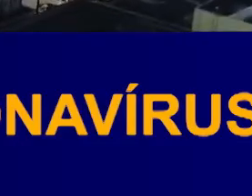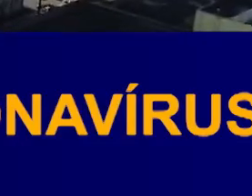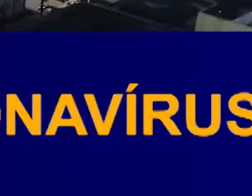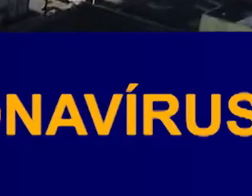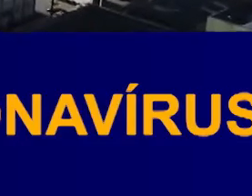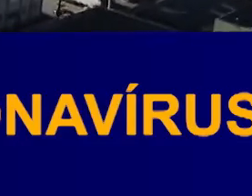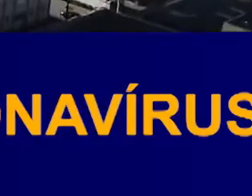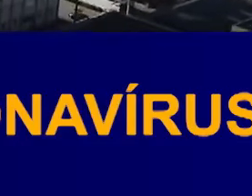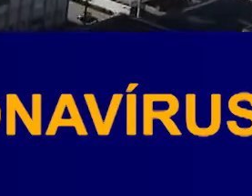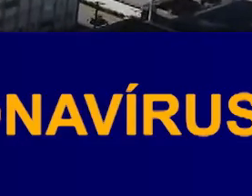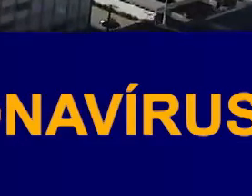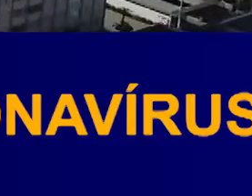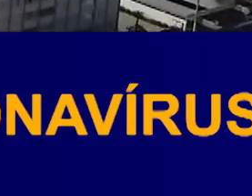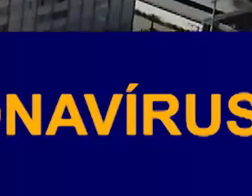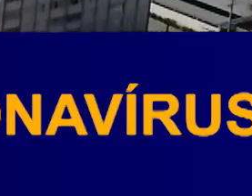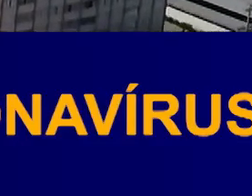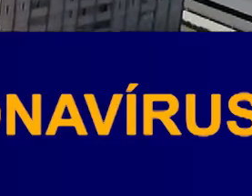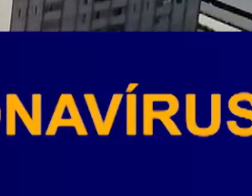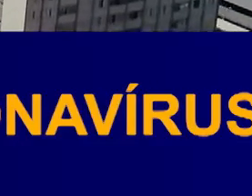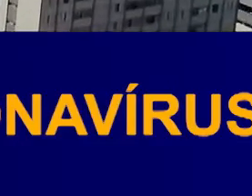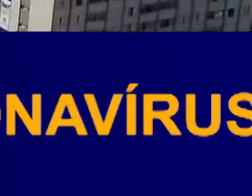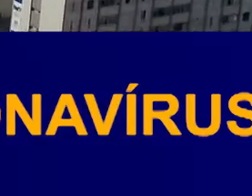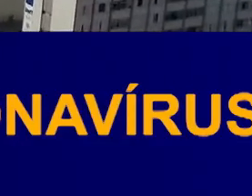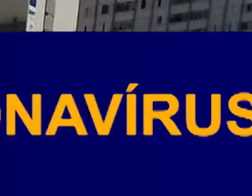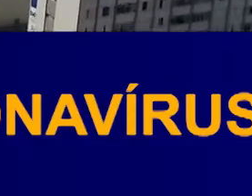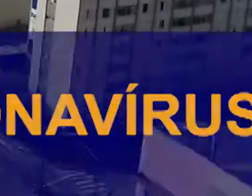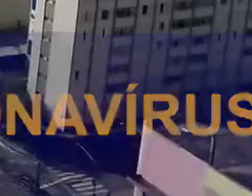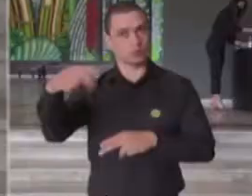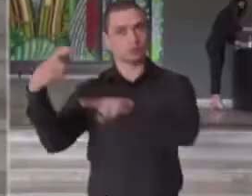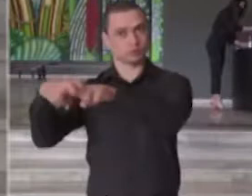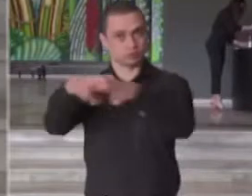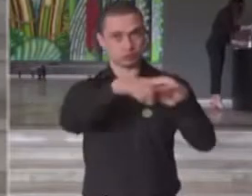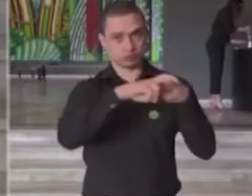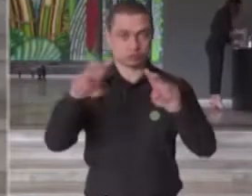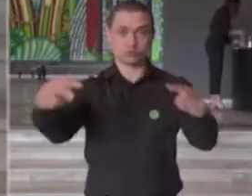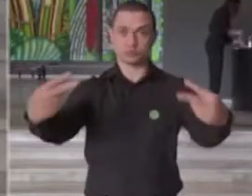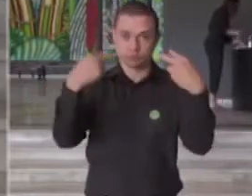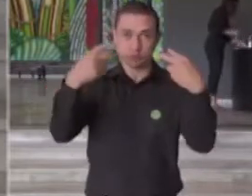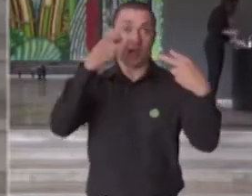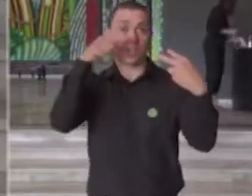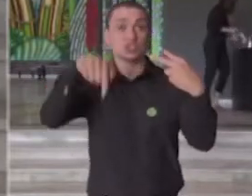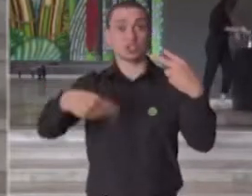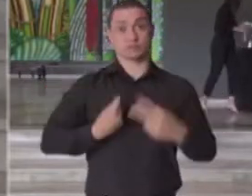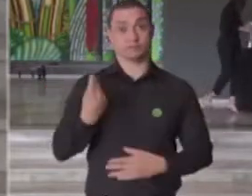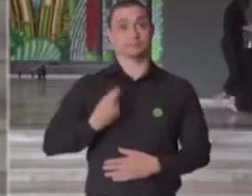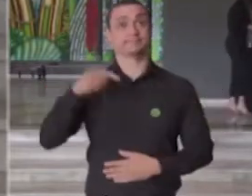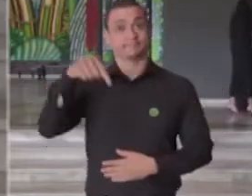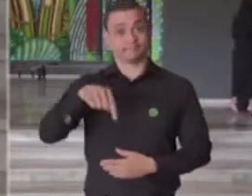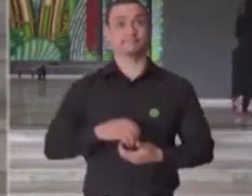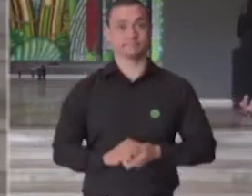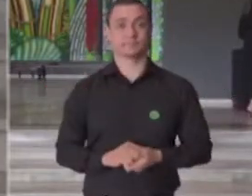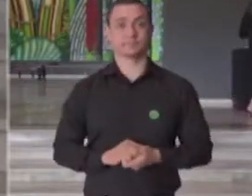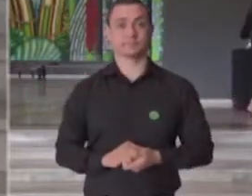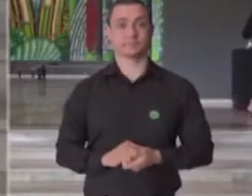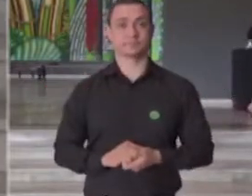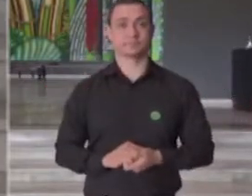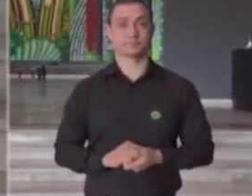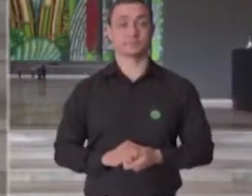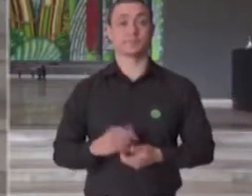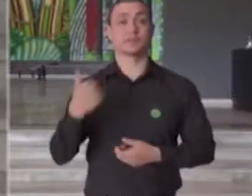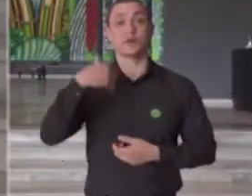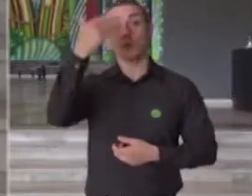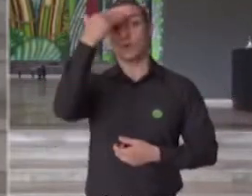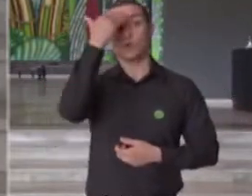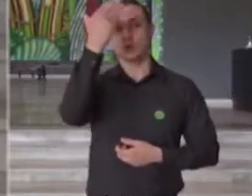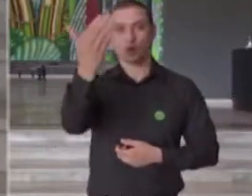dos 645 municípios do estado de são paulo de acordo com o governo do estado a retomada das atividades